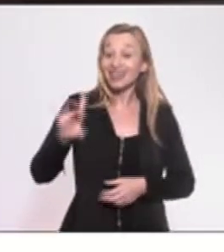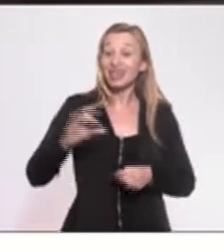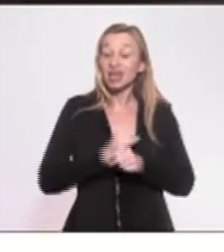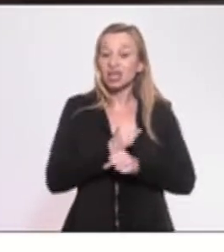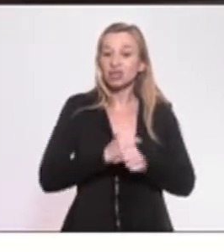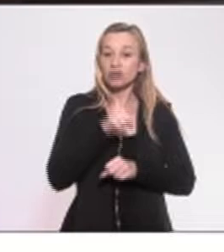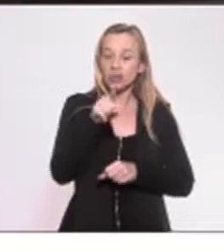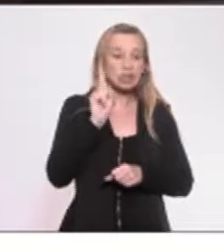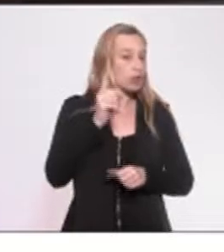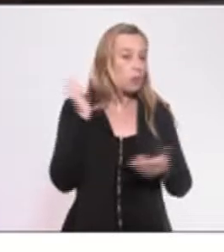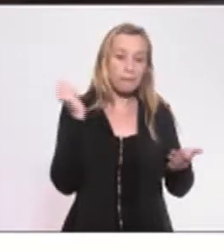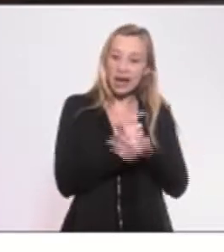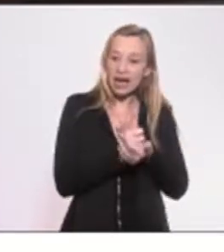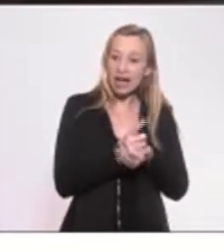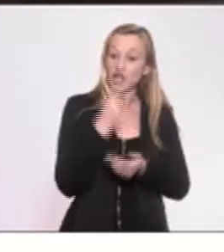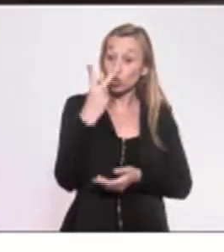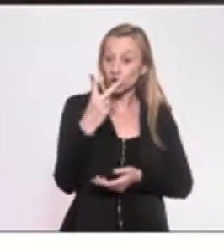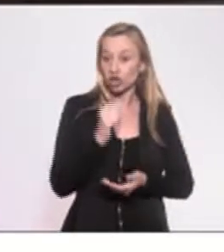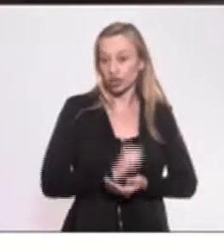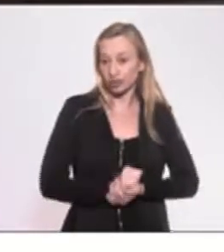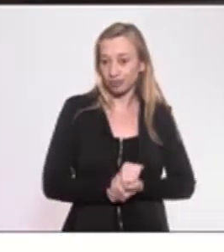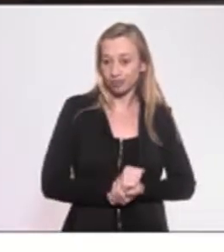não pagar 2.